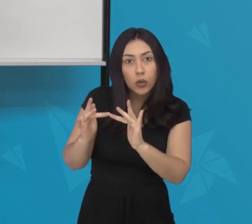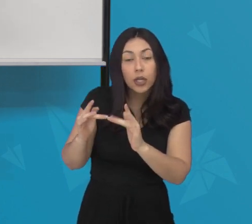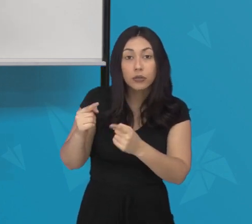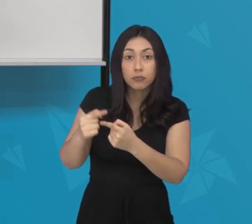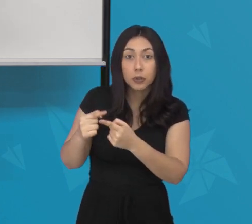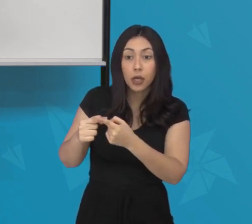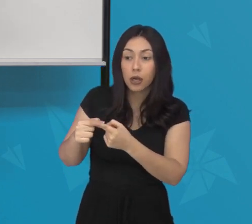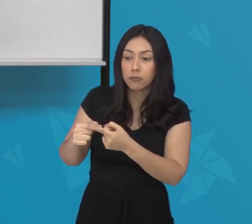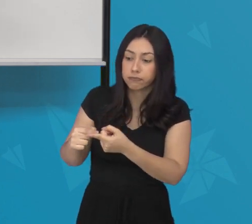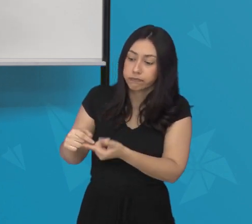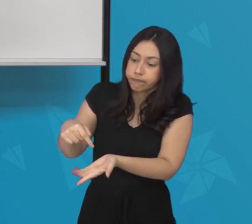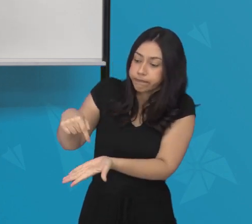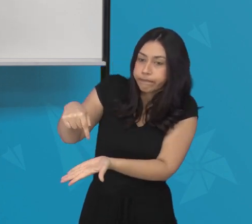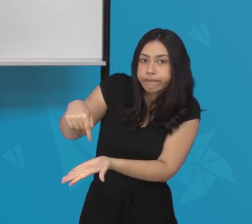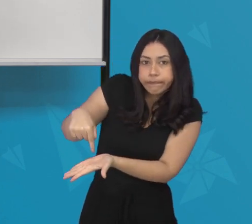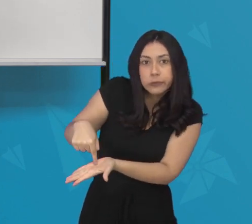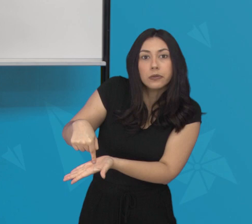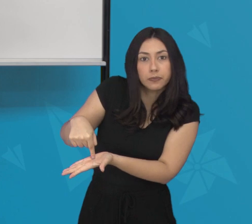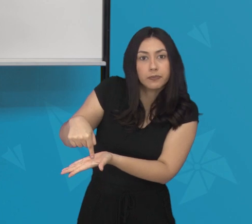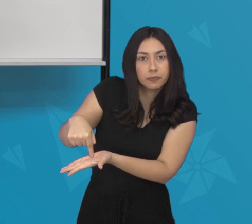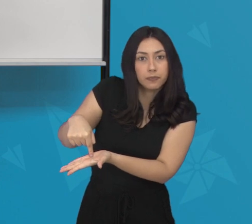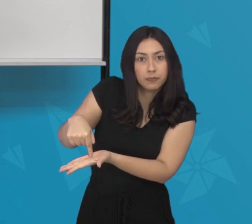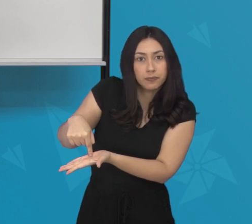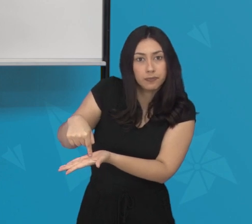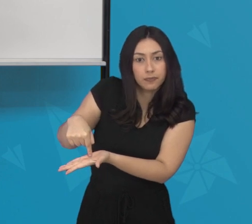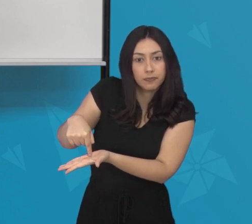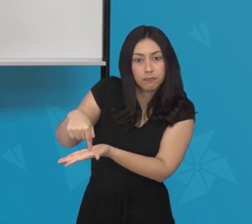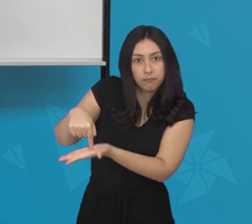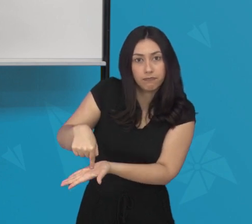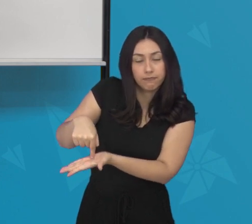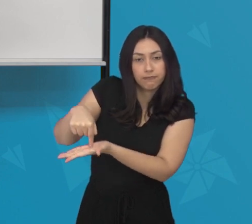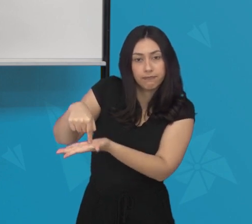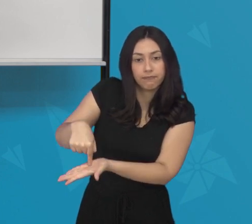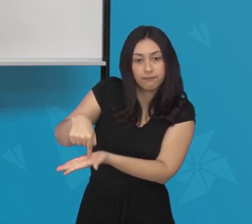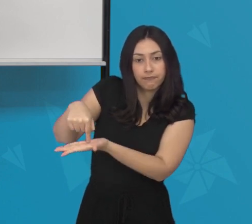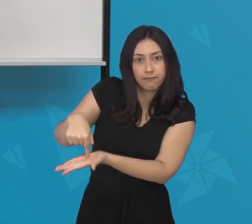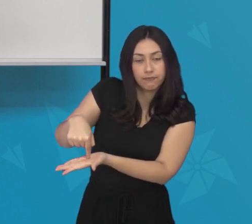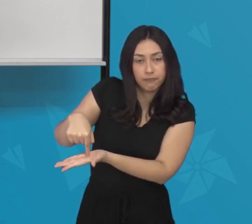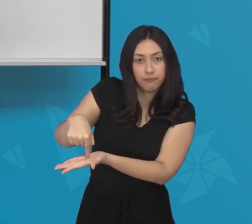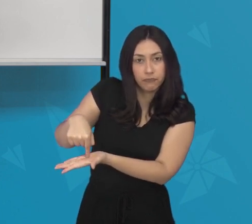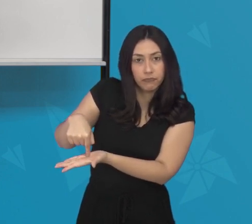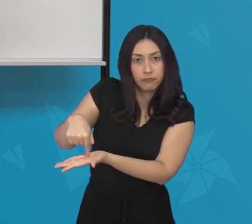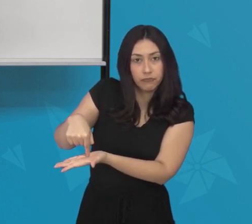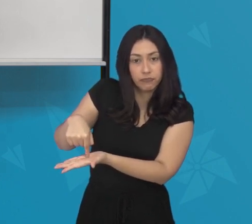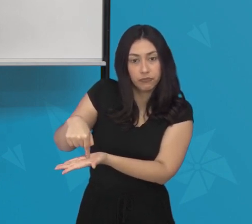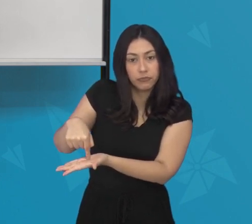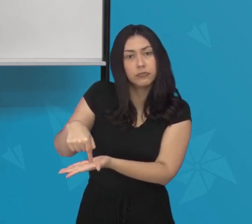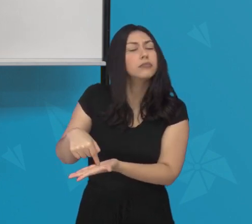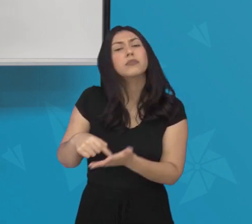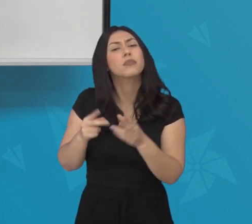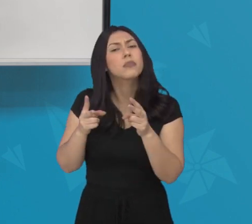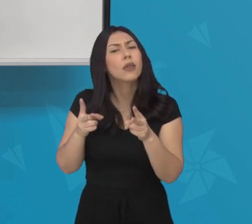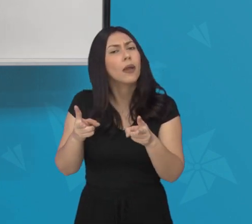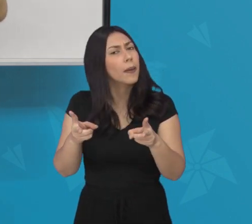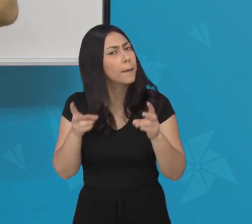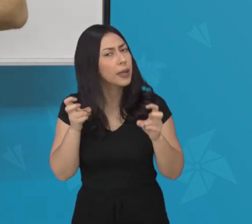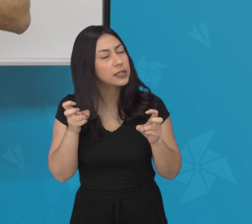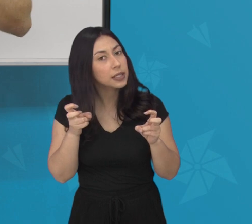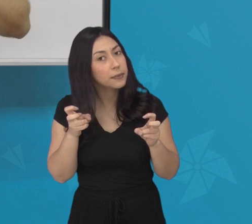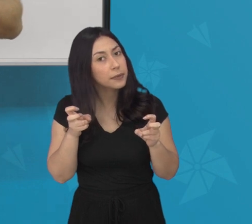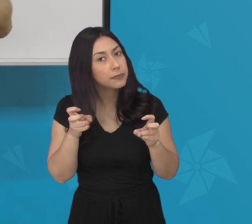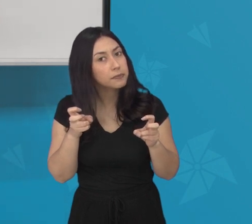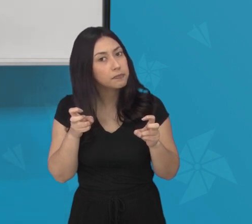tem a força normal, que é uma força de natureza de contato, apoiada em duas bases no quadro. Percebam só,